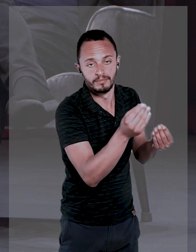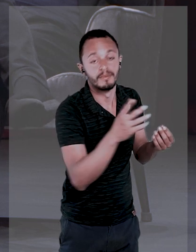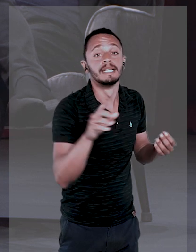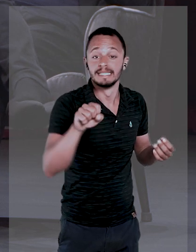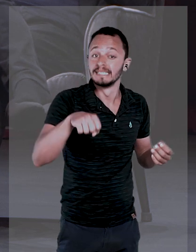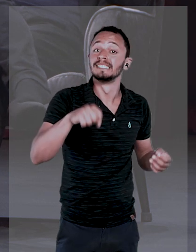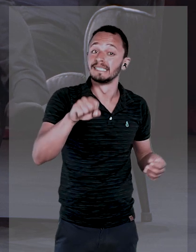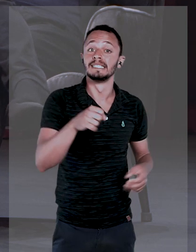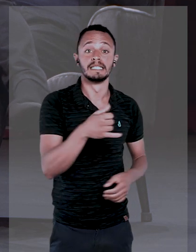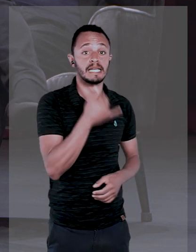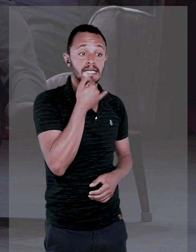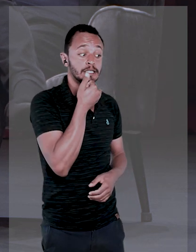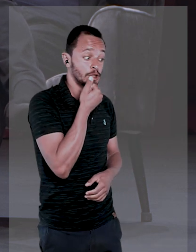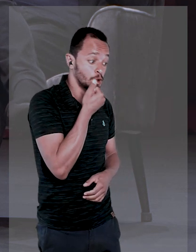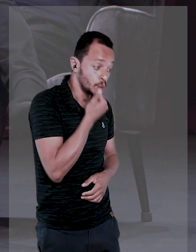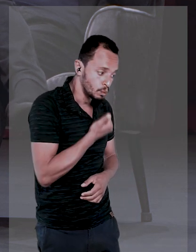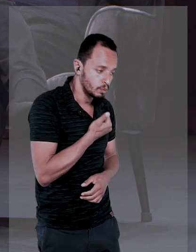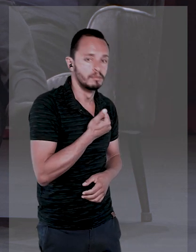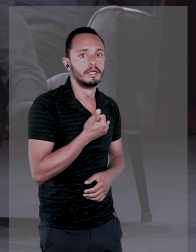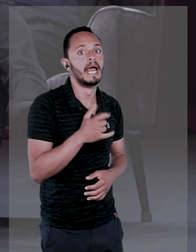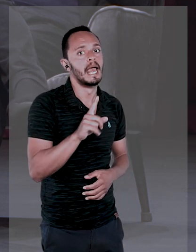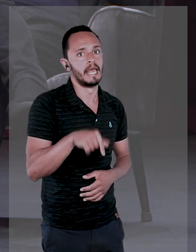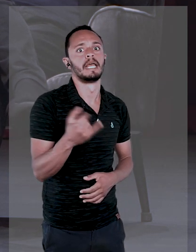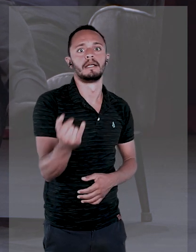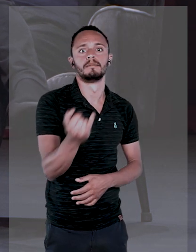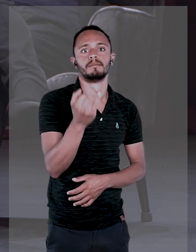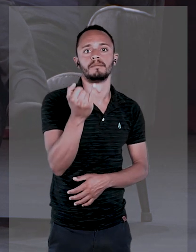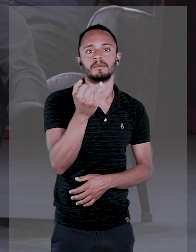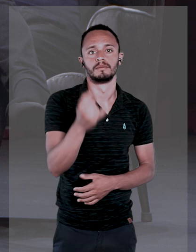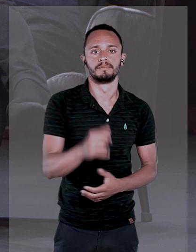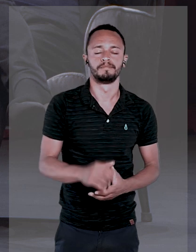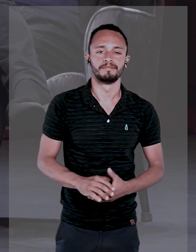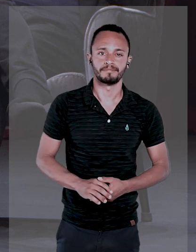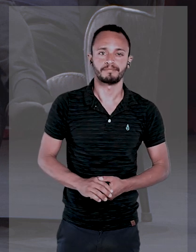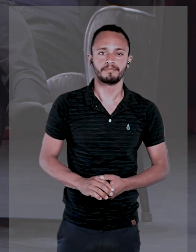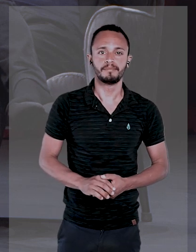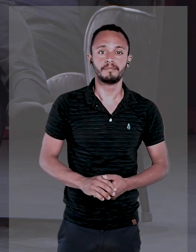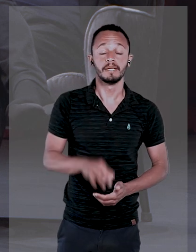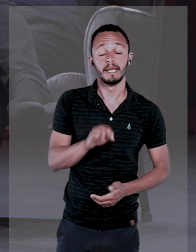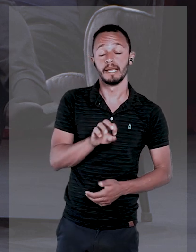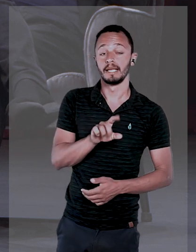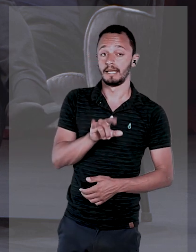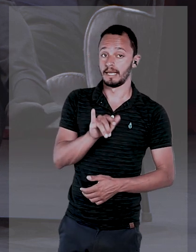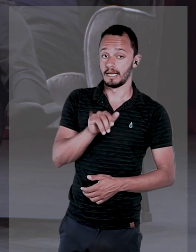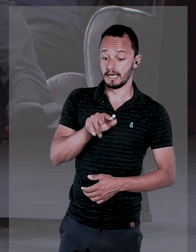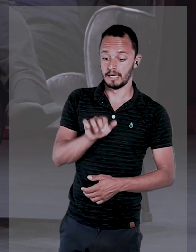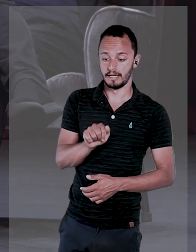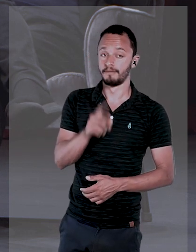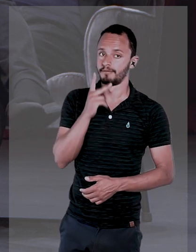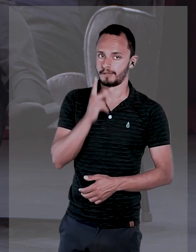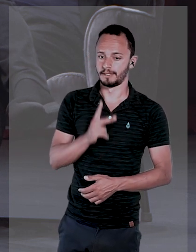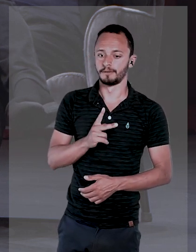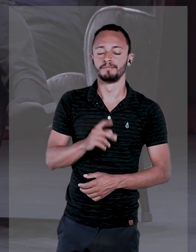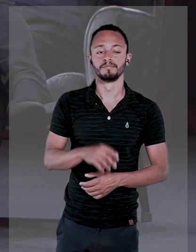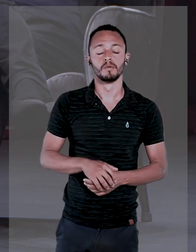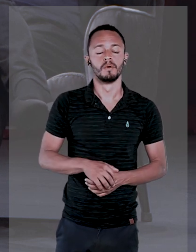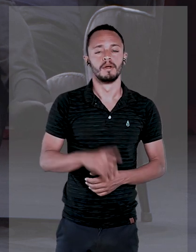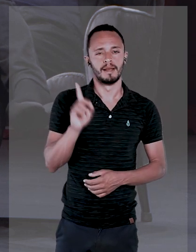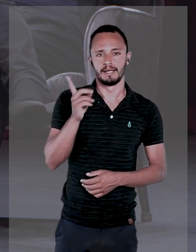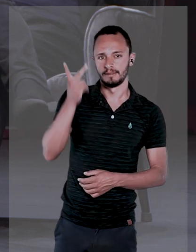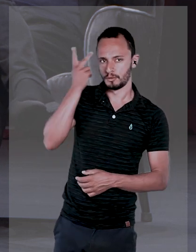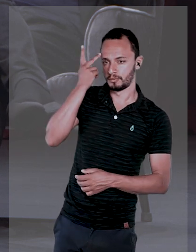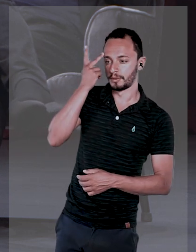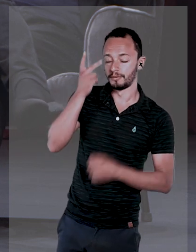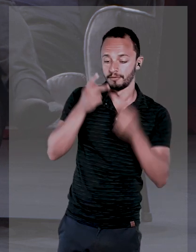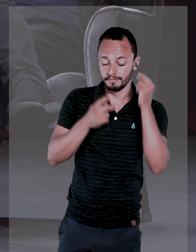Eu acho que sim, acho que pedir desculpa a estas pessoas era elementar. A Eliana Alves Cruz, no Sempre um Papo lá em São